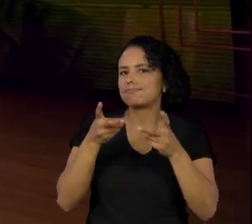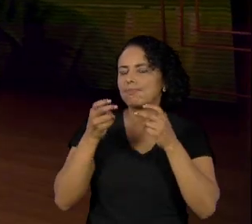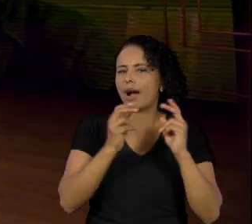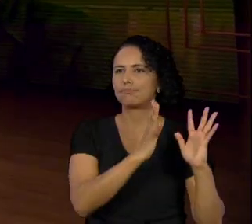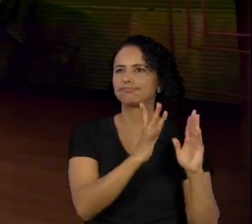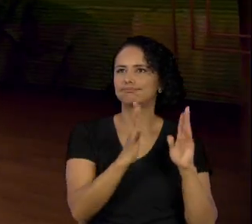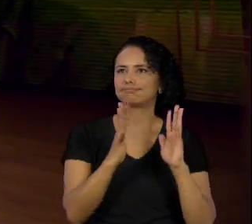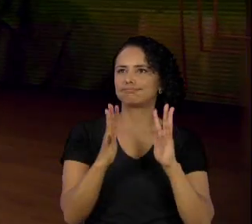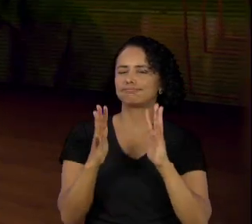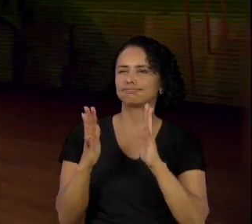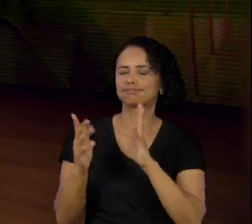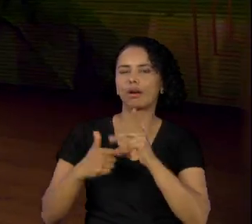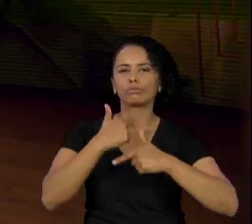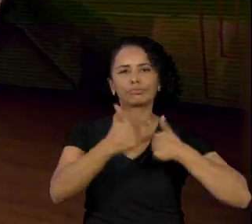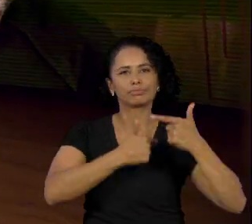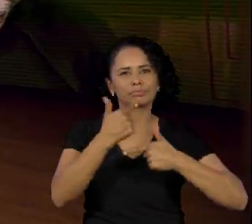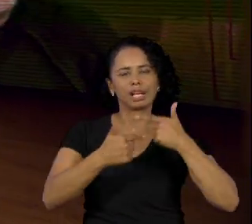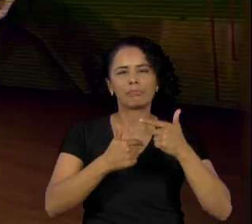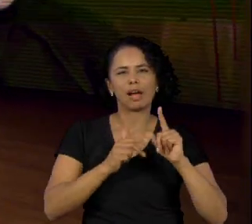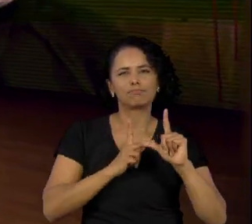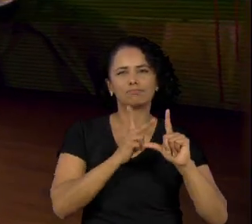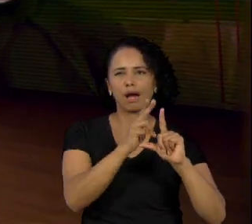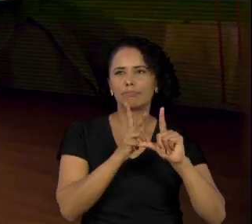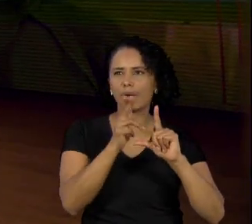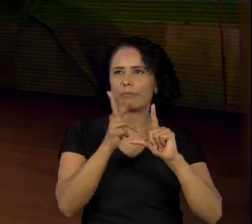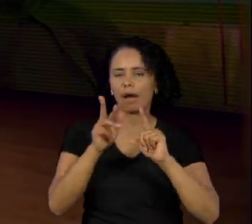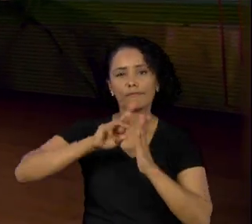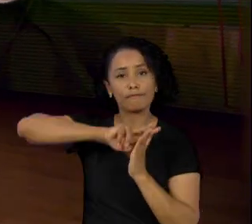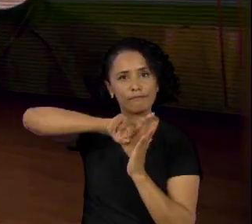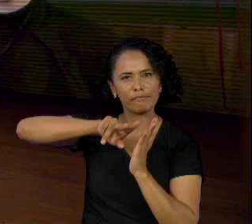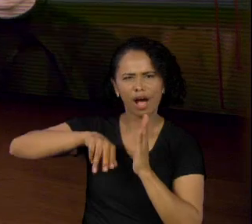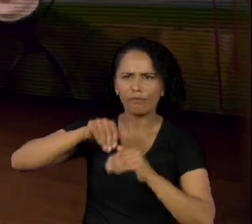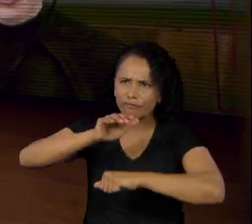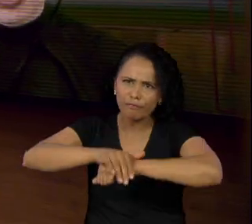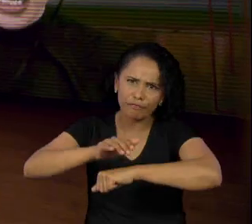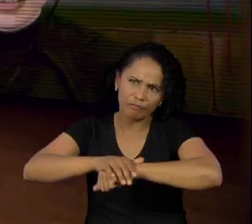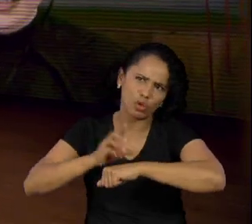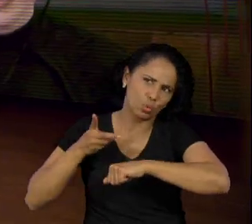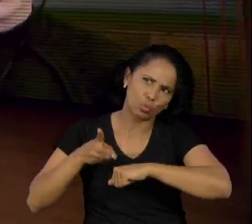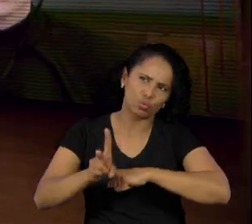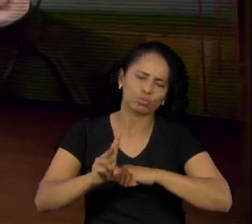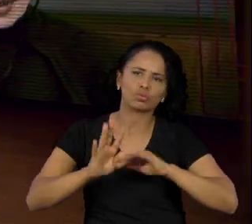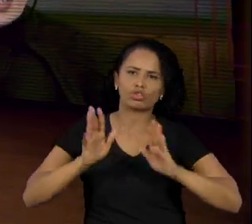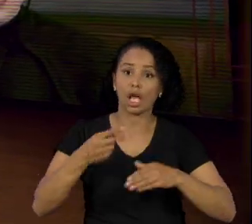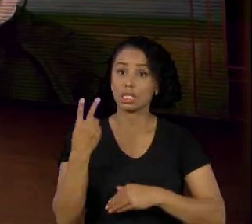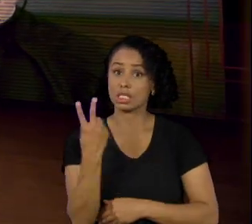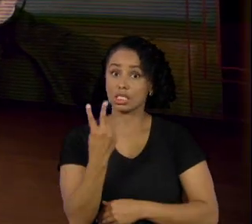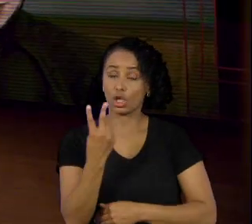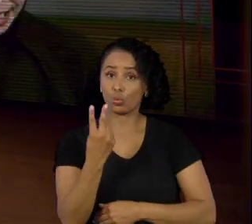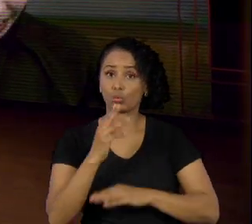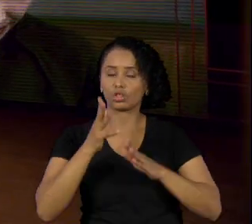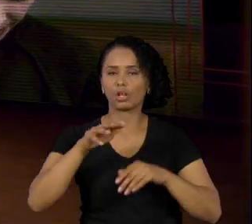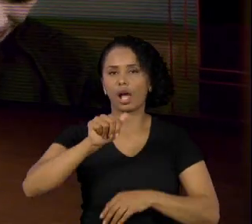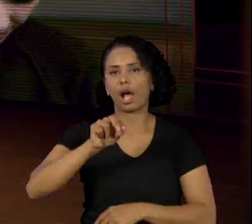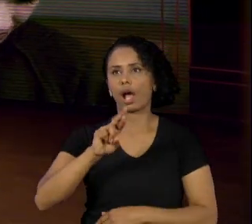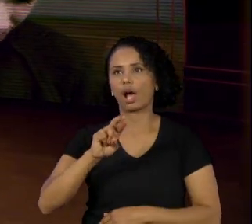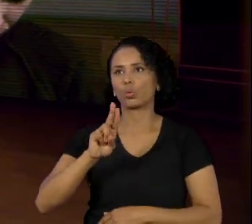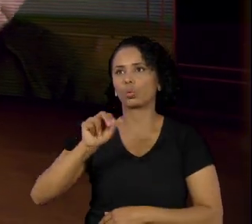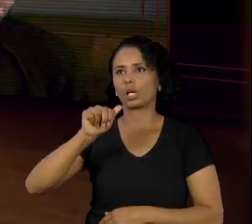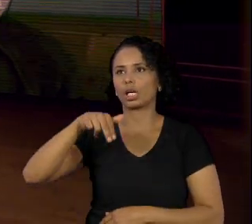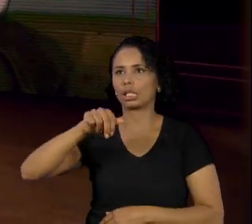de todos os meus trabalhos, eu fiz muitas séries, e eu tenho feito, né, agora eu estou fazendo a 2ª temporada de Aruanas, que também é uma